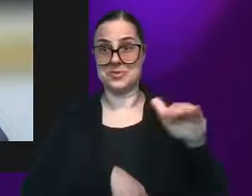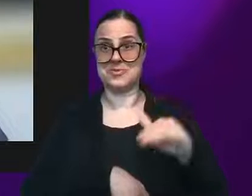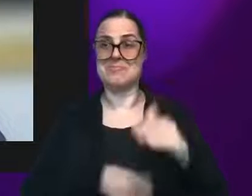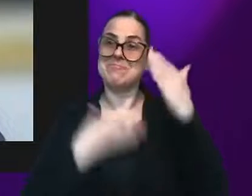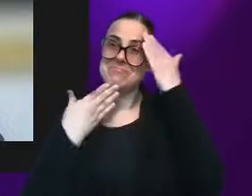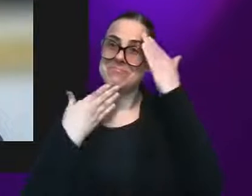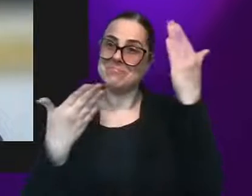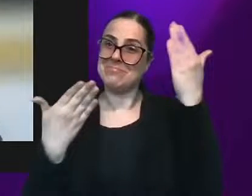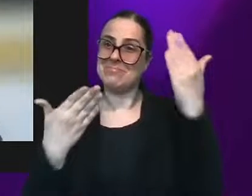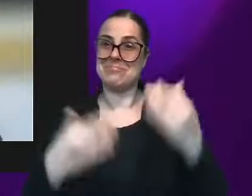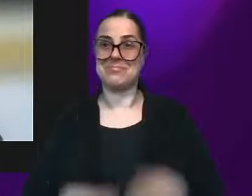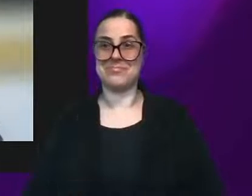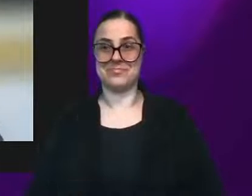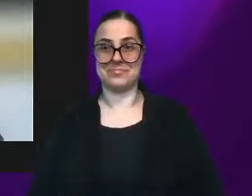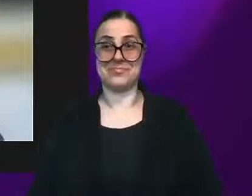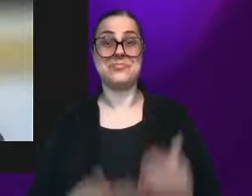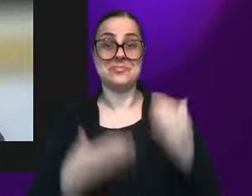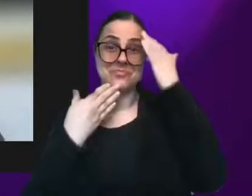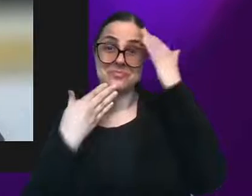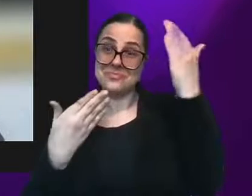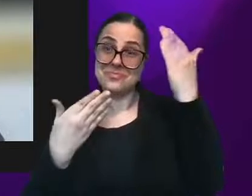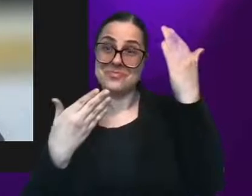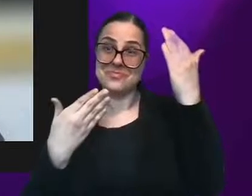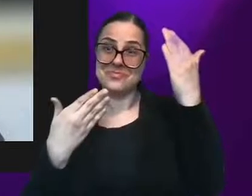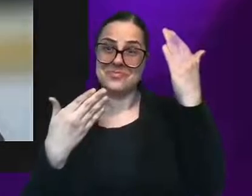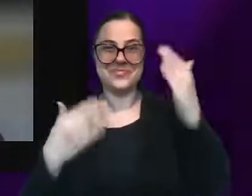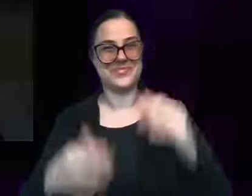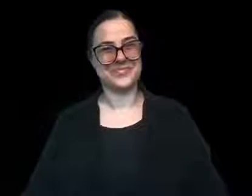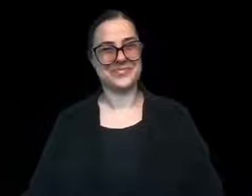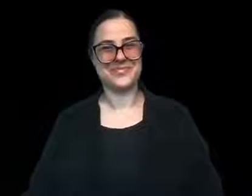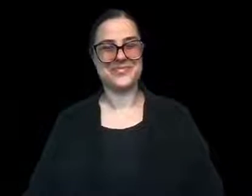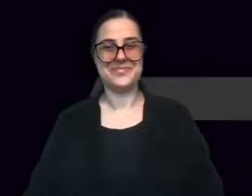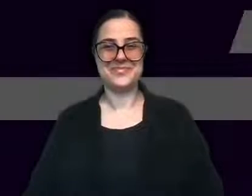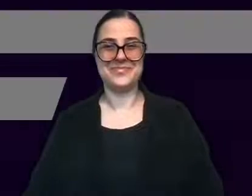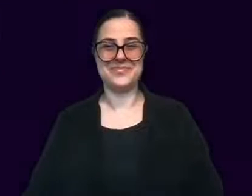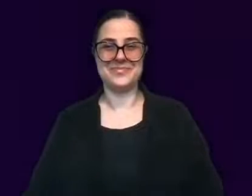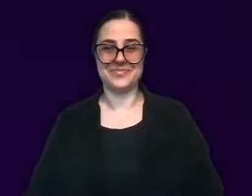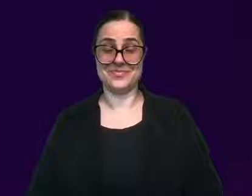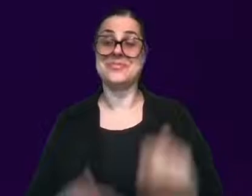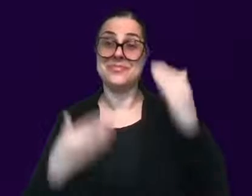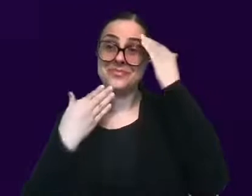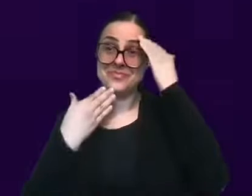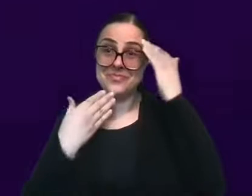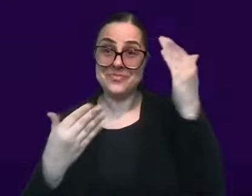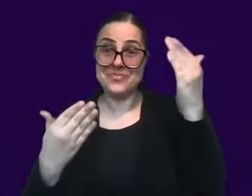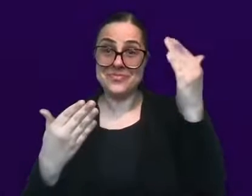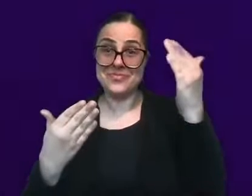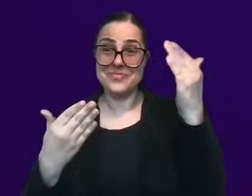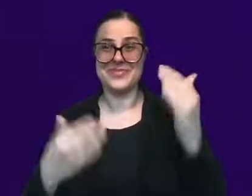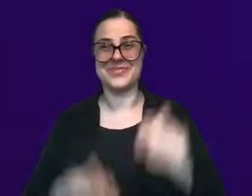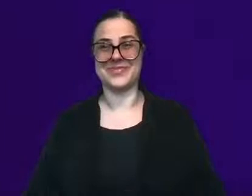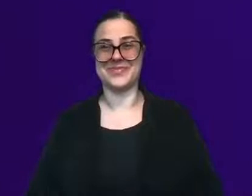Obrigado. Obrigada. Obrigado, Thiago, Vitor, obrigado. Renato. Obrigado.